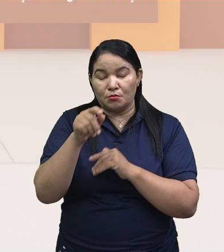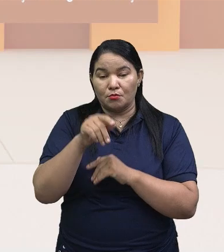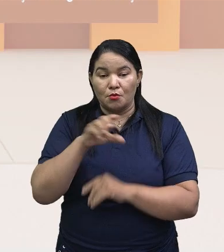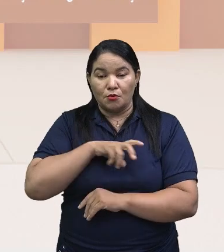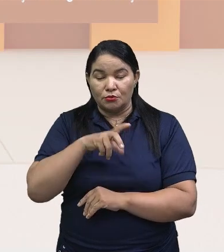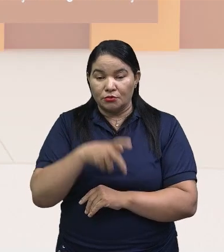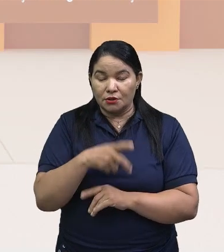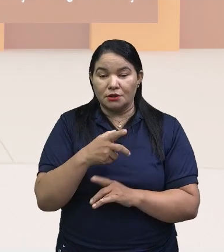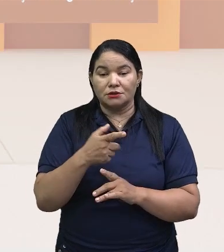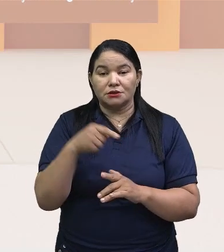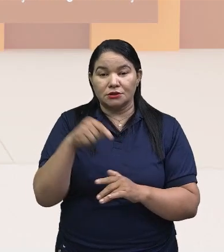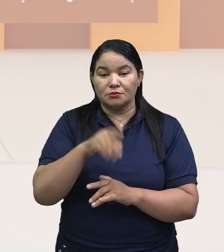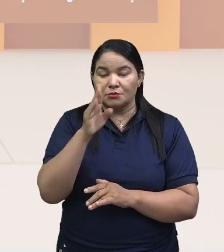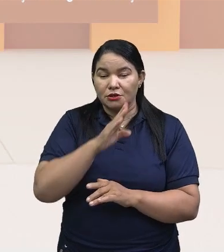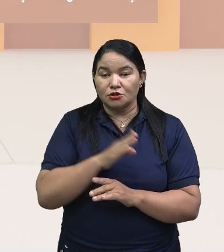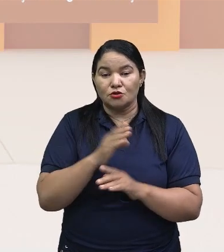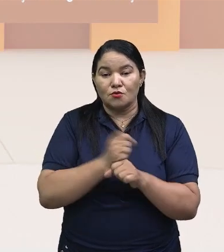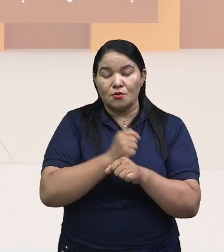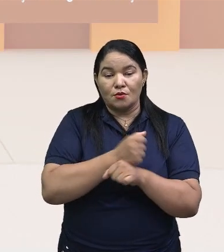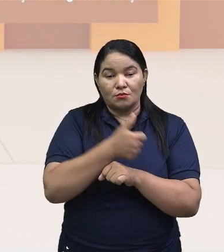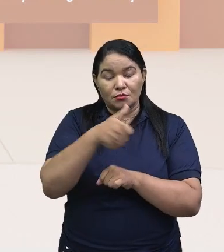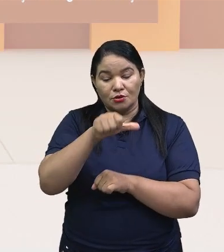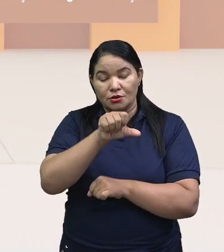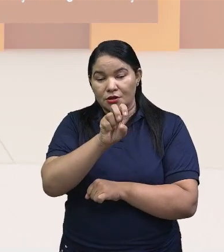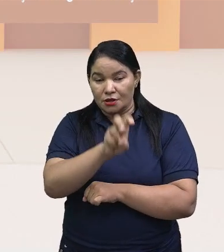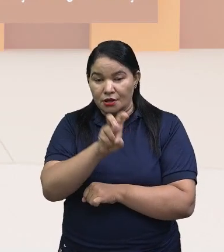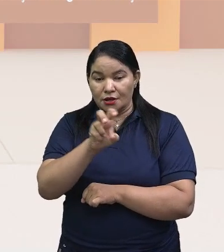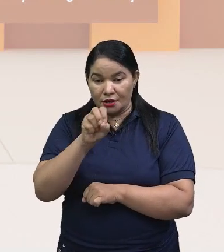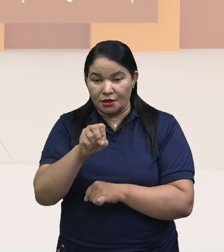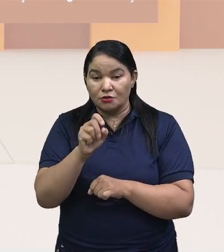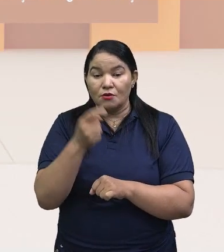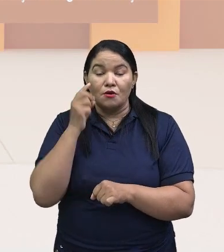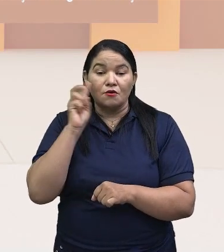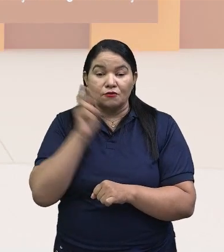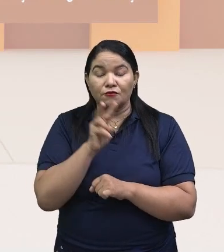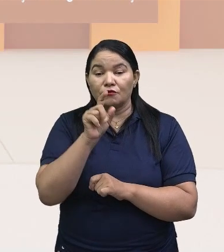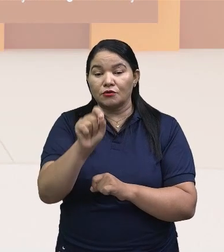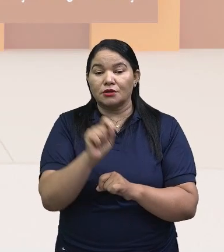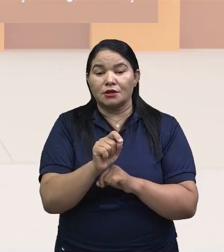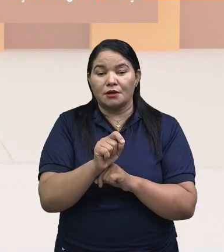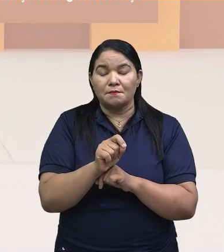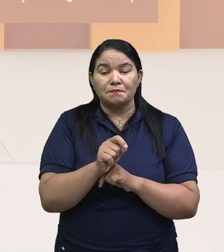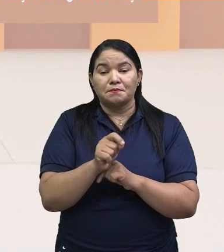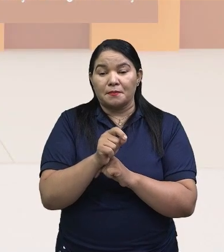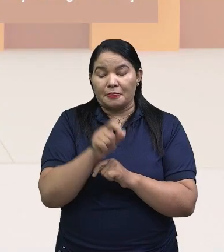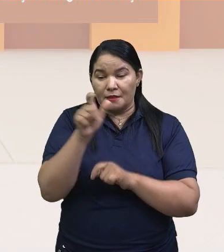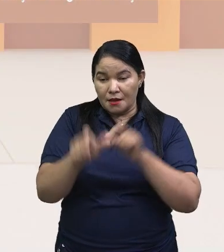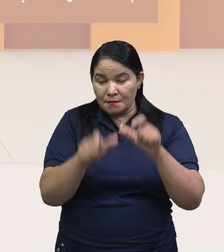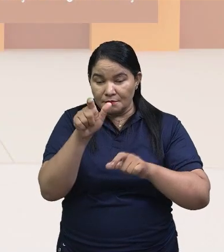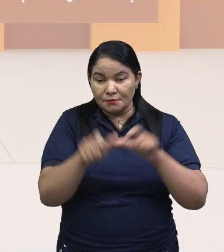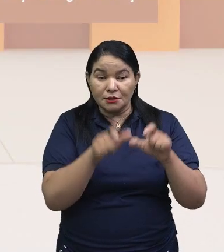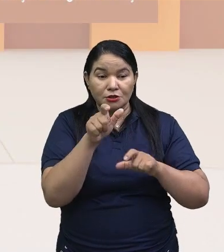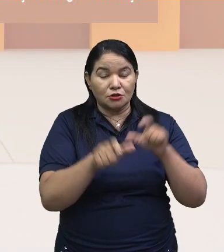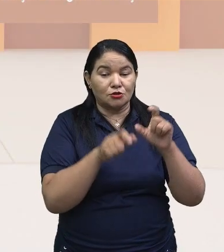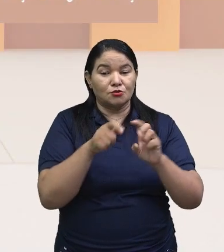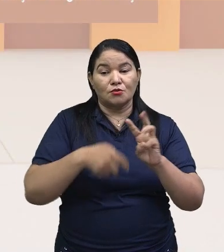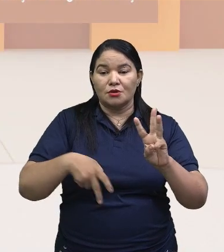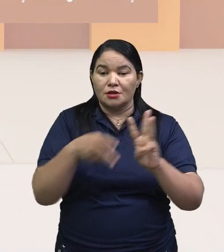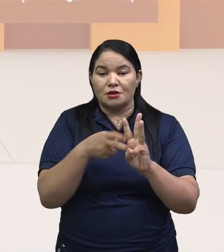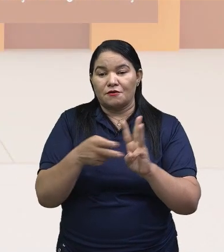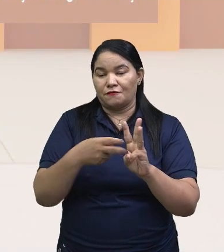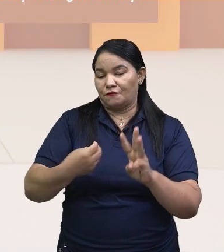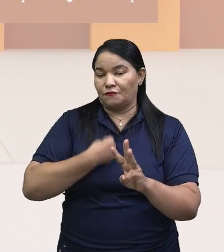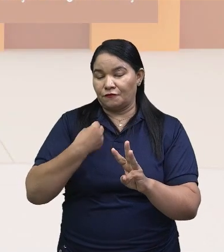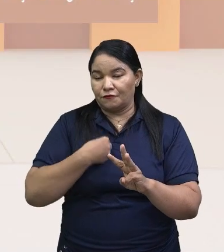território brasileiro, lá em 1500, e eles vão se deparar com milhares de pessoas